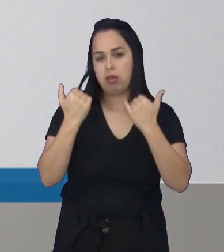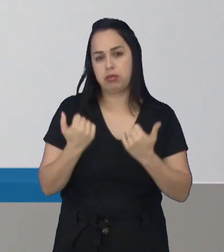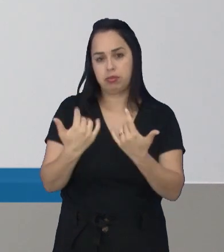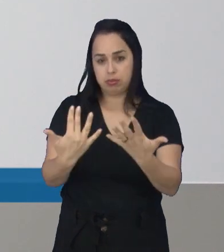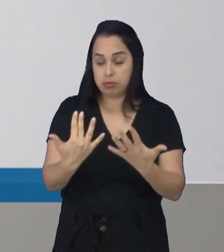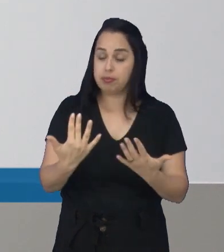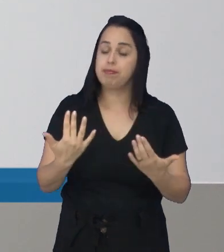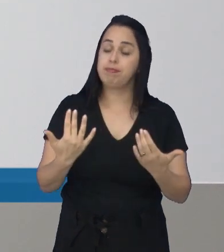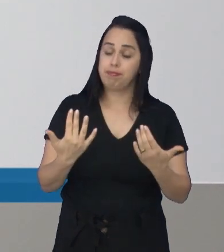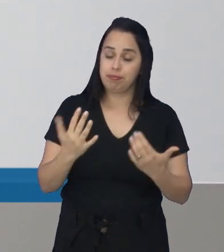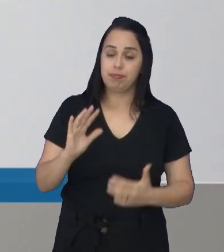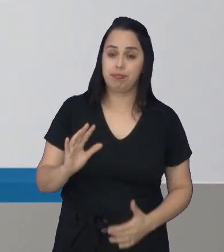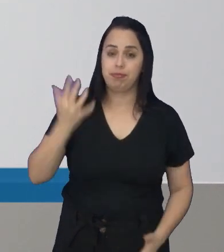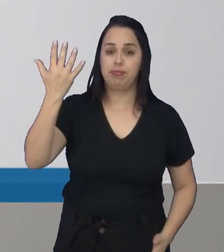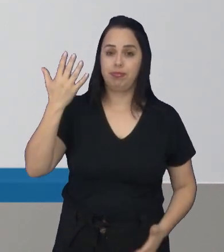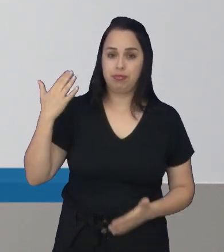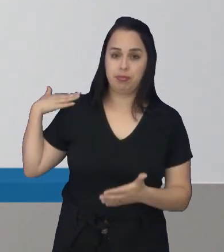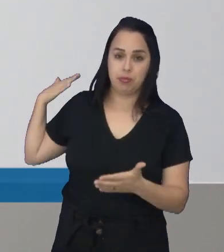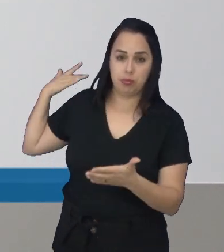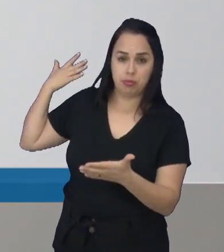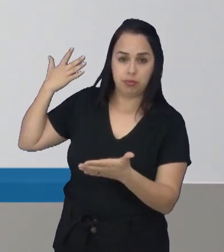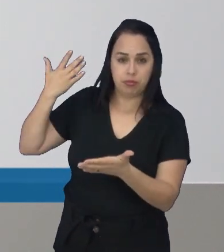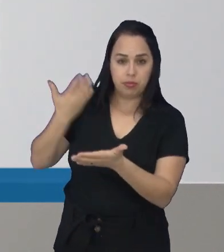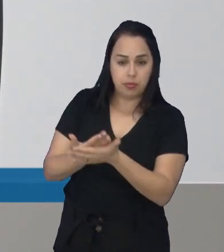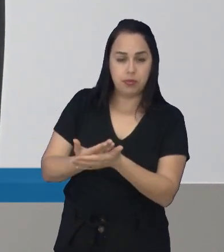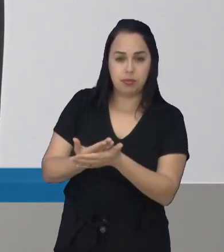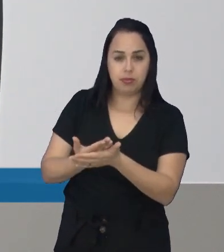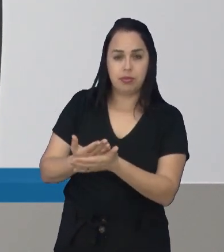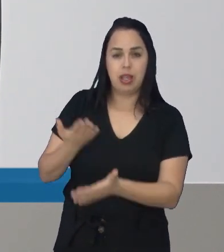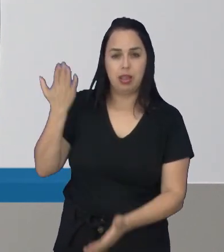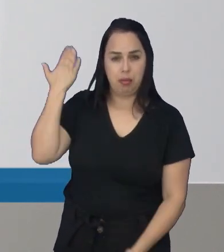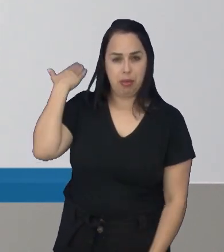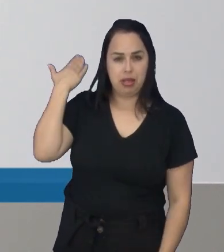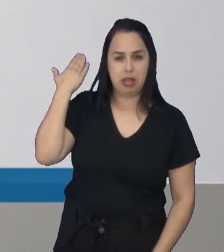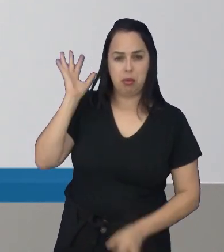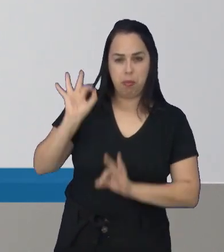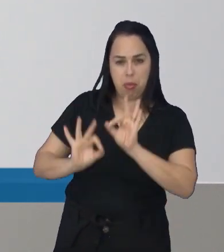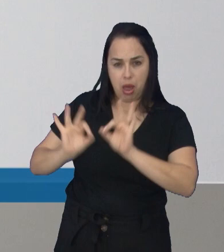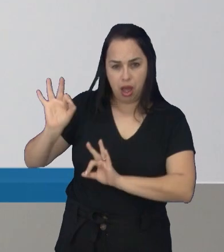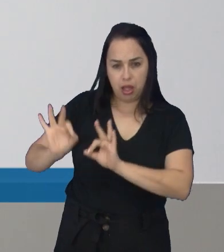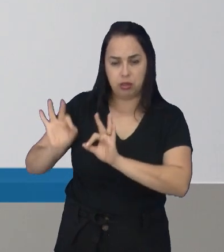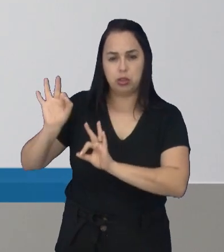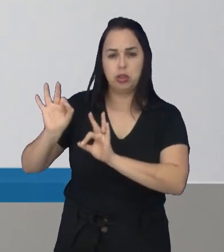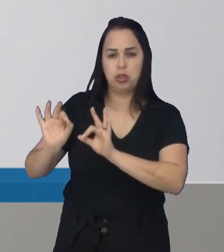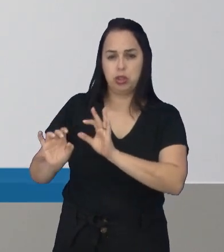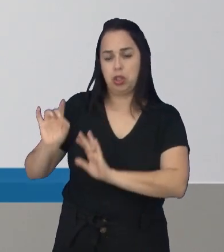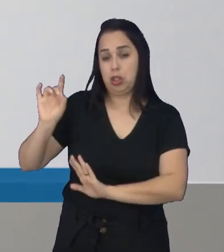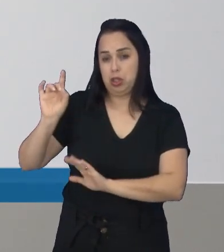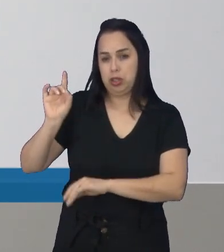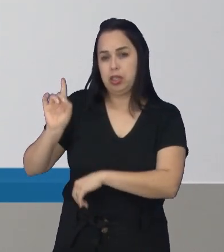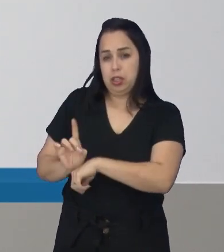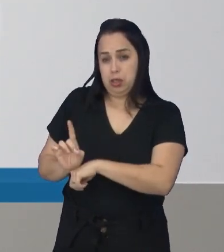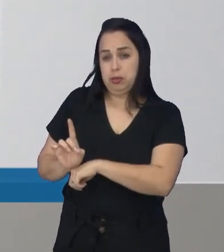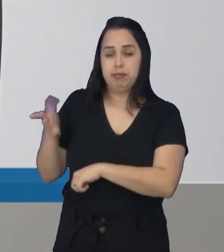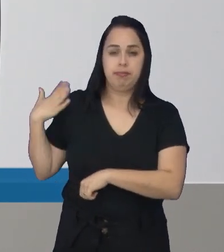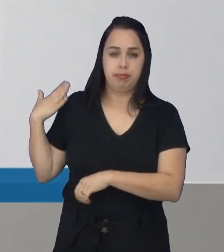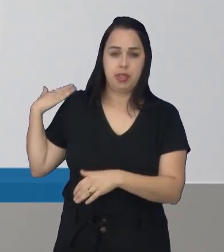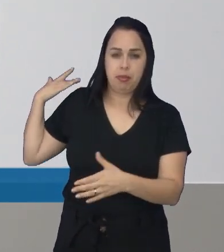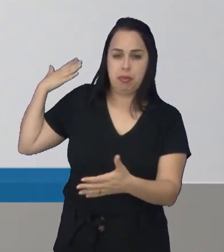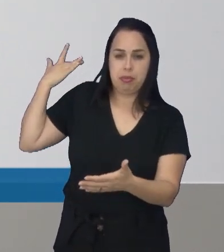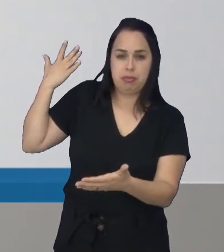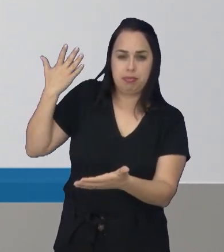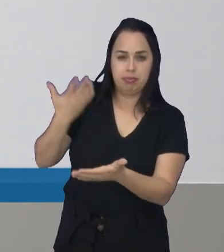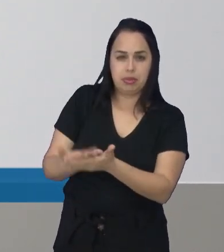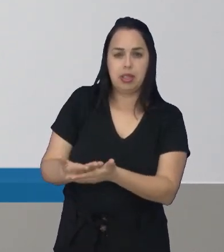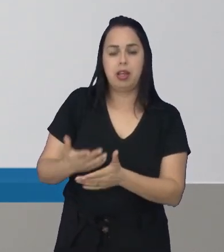Vereador desde a Dadinho plano diretor zoneamento então é um exercício muito